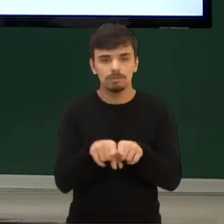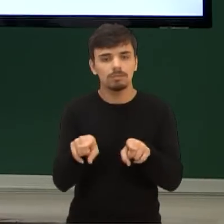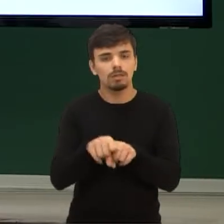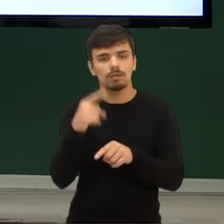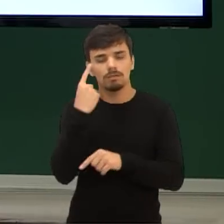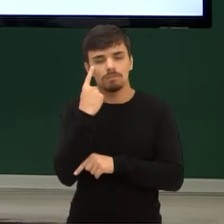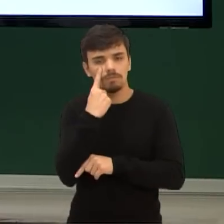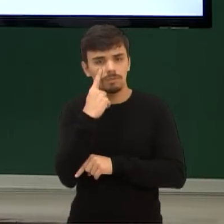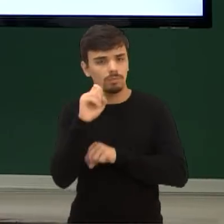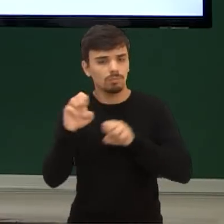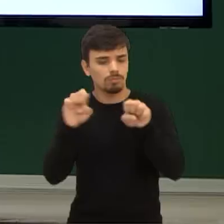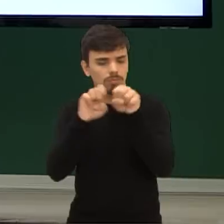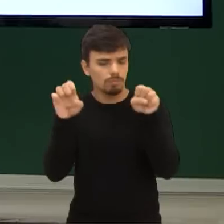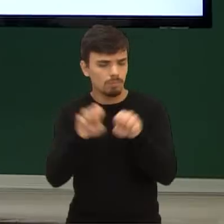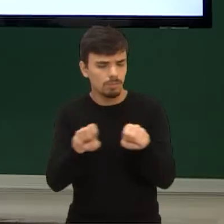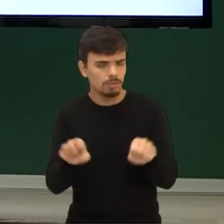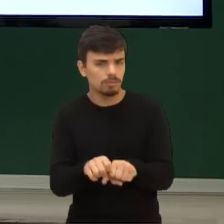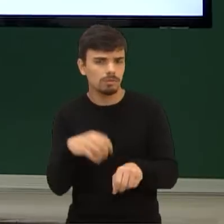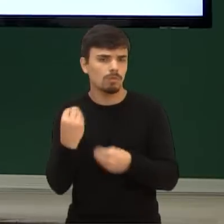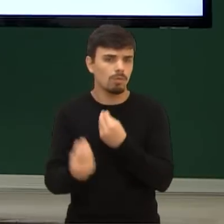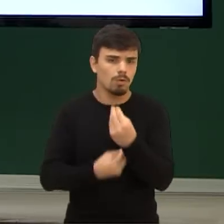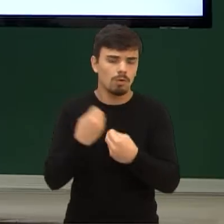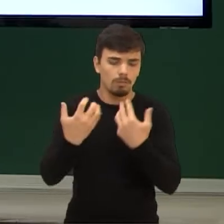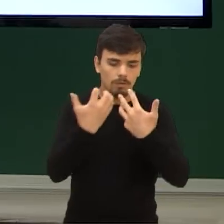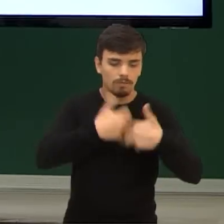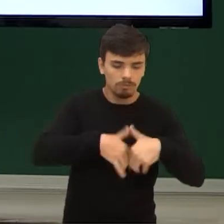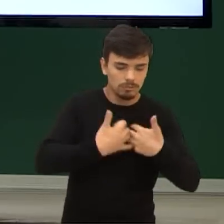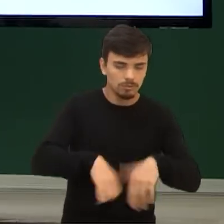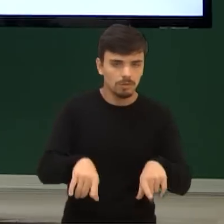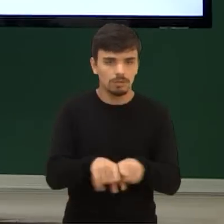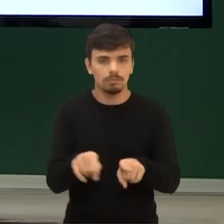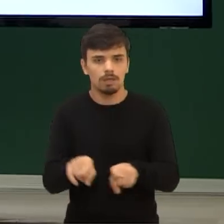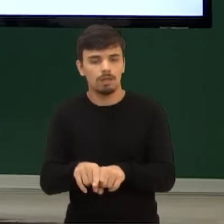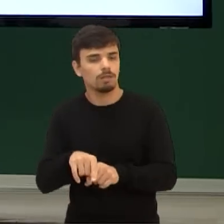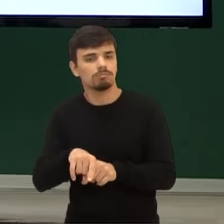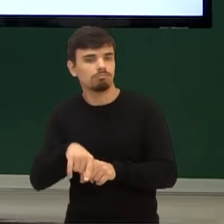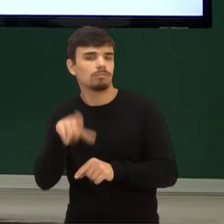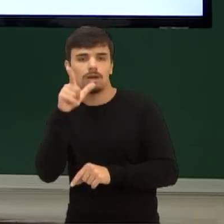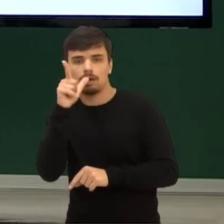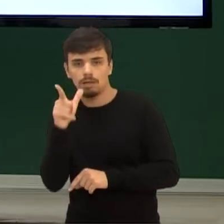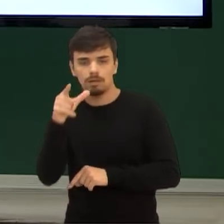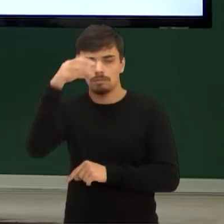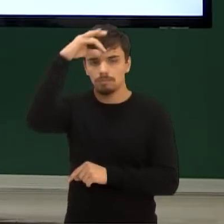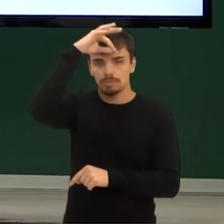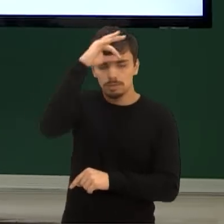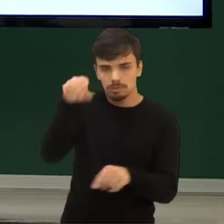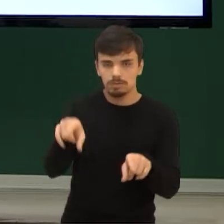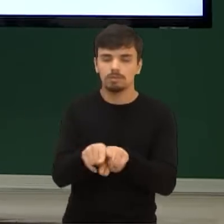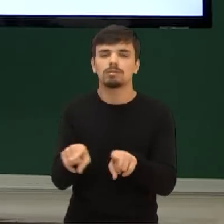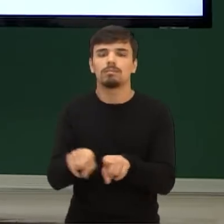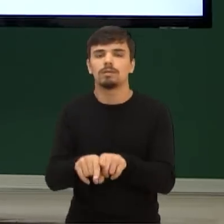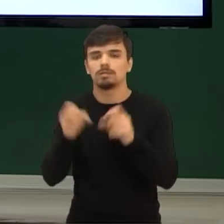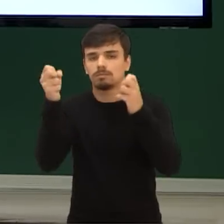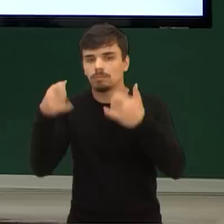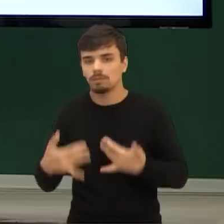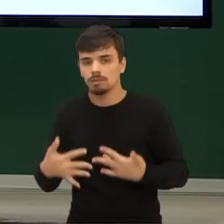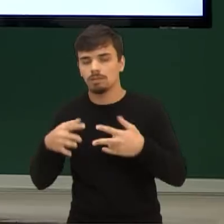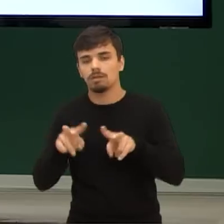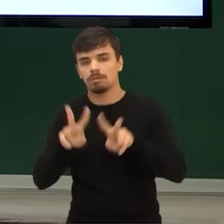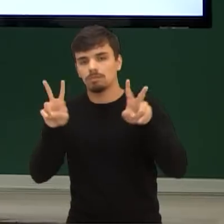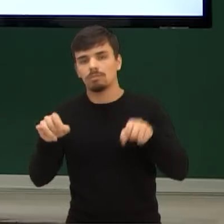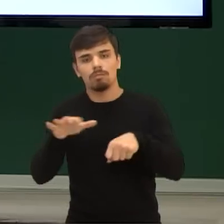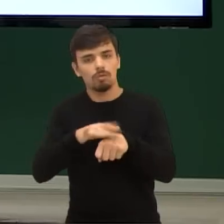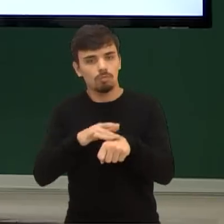estruturas, o funcionamento do sistema genital masculino e feminino e falamos um pouquinho das doenças que